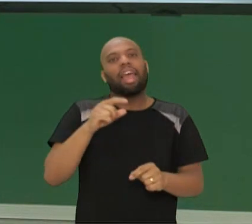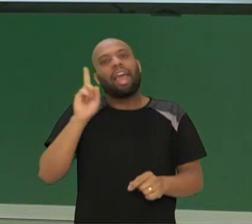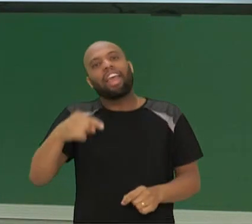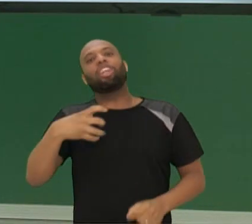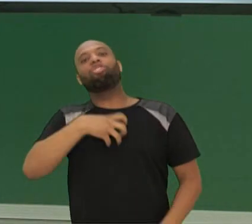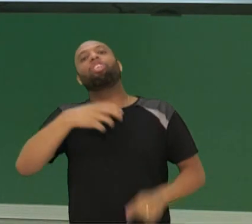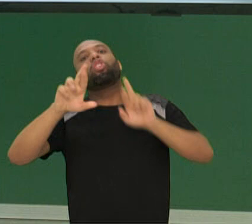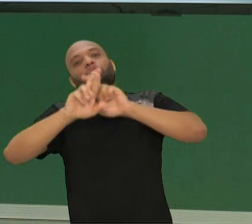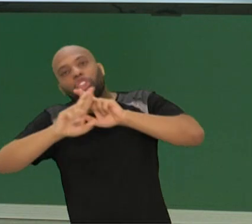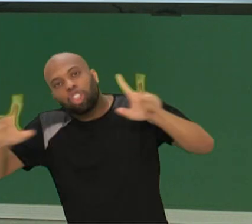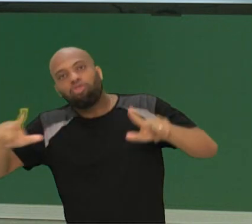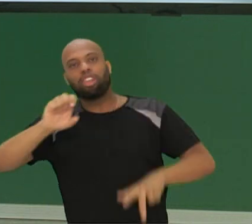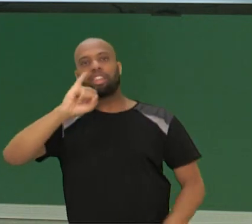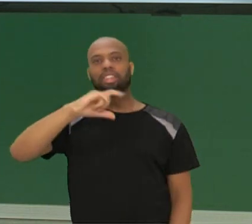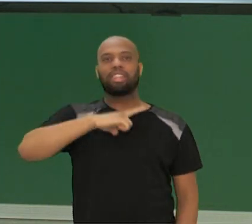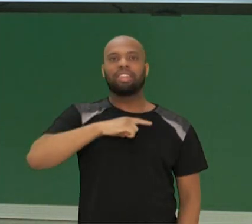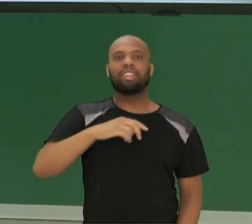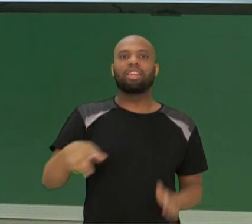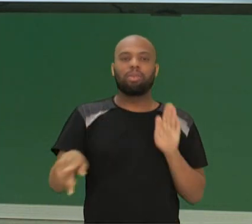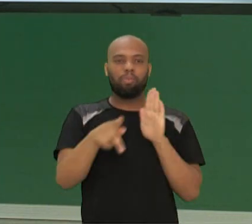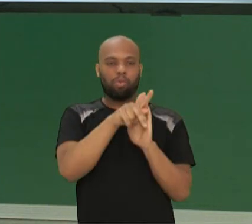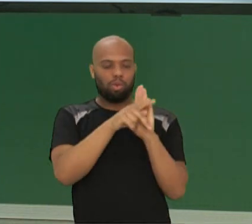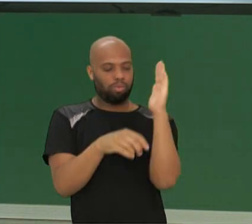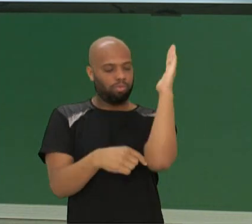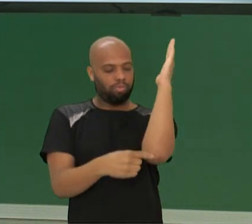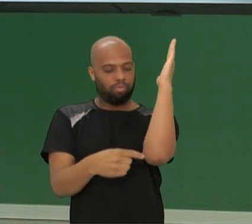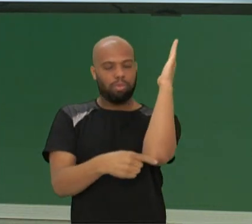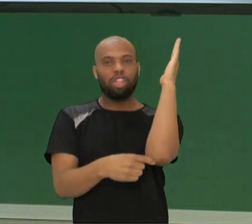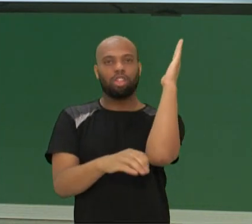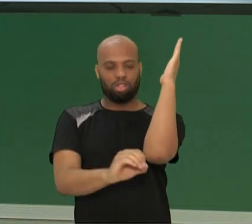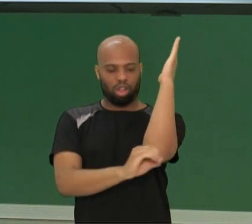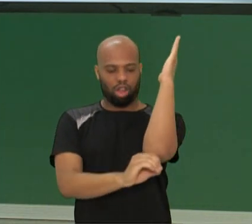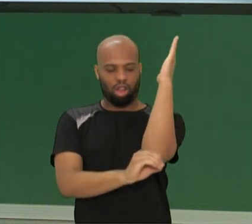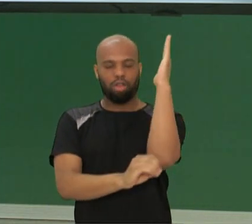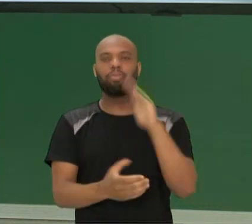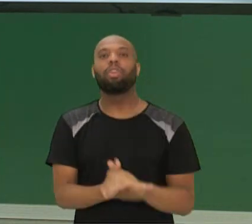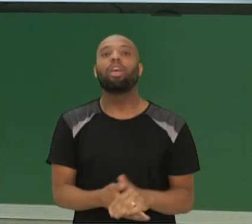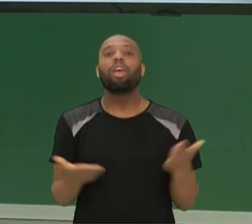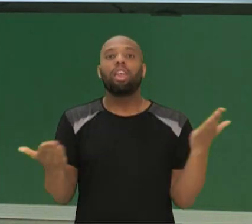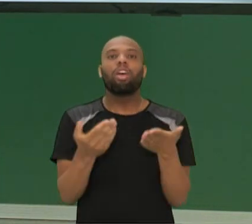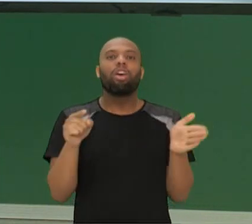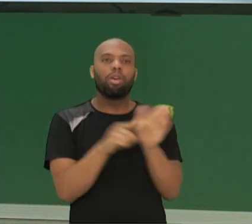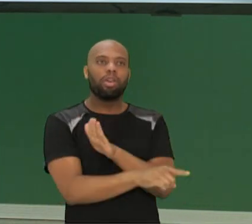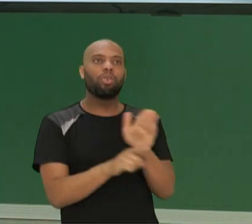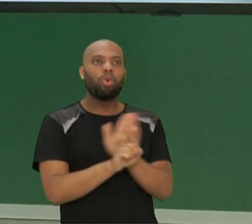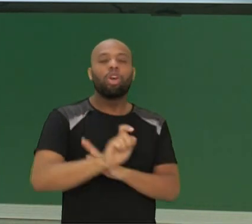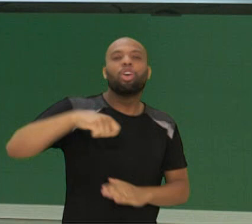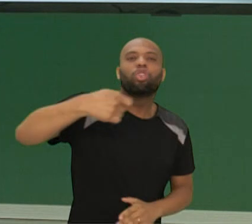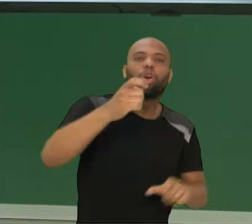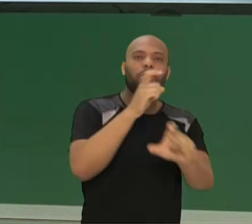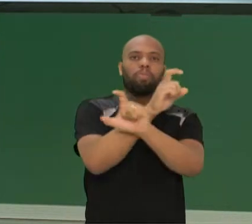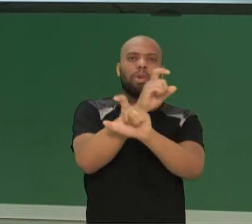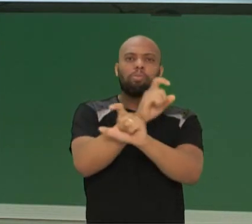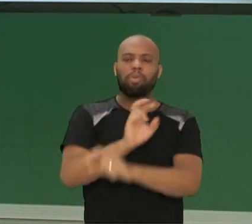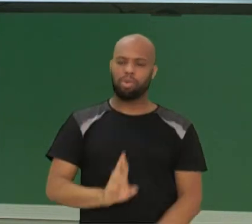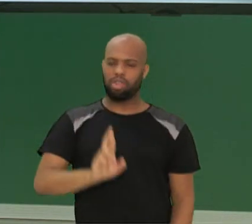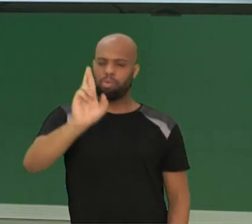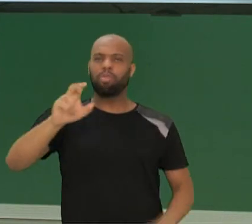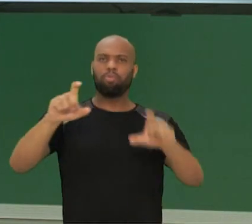coincidindo com a origem. Deixei aqui na revisão para vocês. Então, aqui uma perguntinha sobre a hipérbole representada